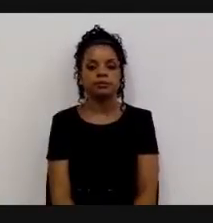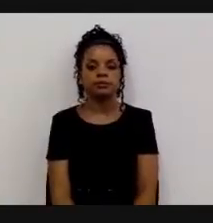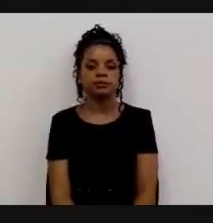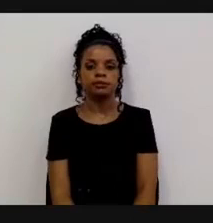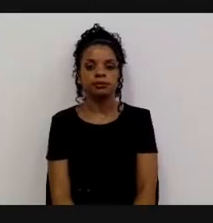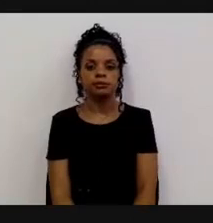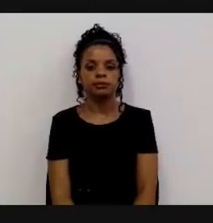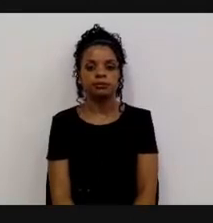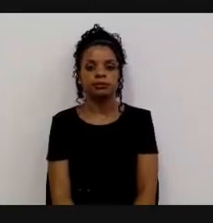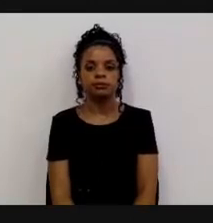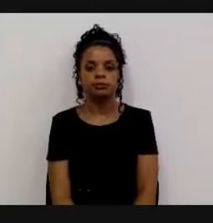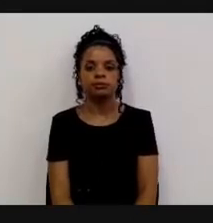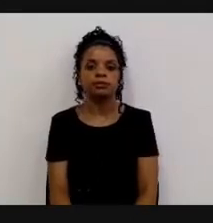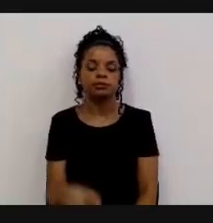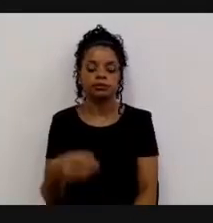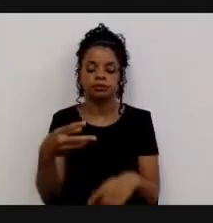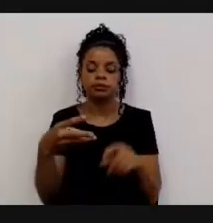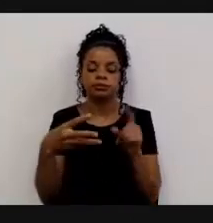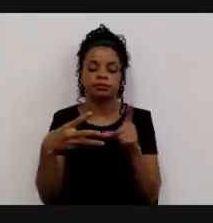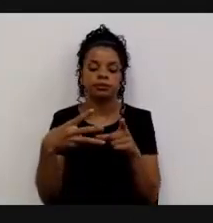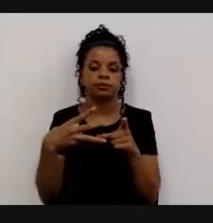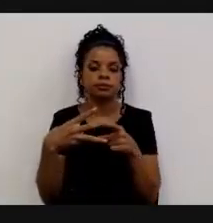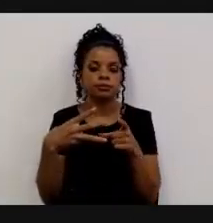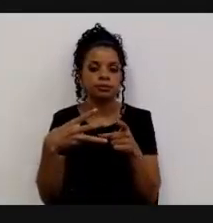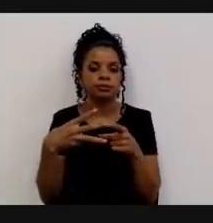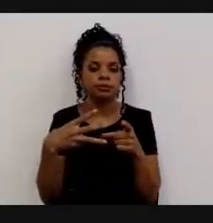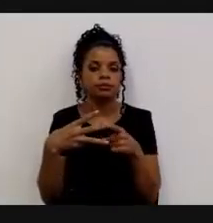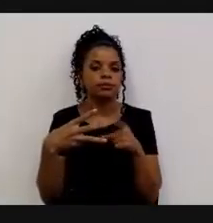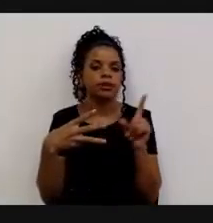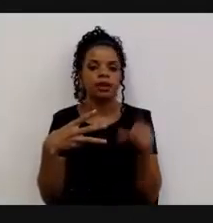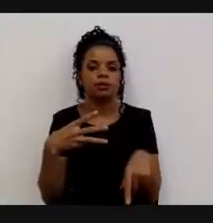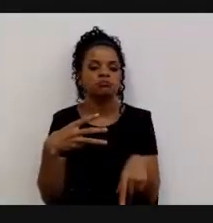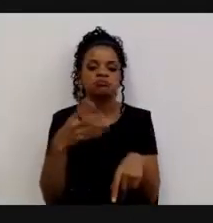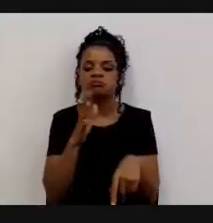Enquanto as middle policies já seria o